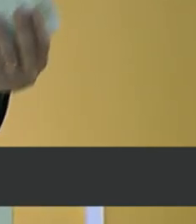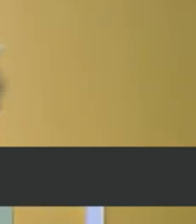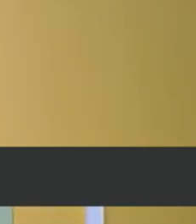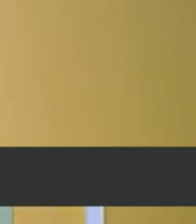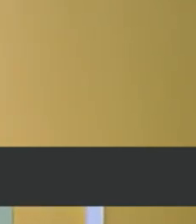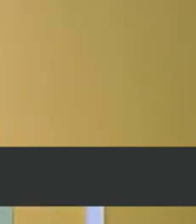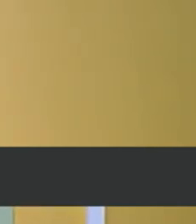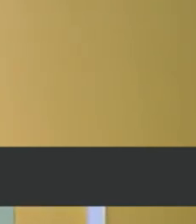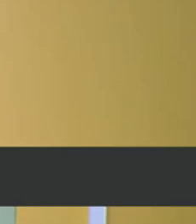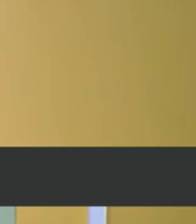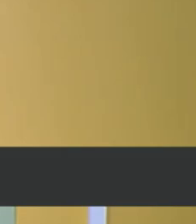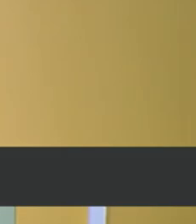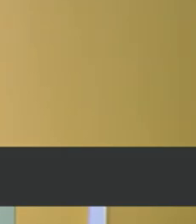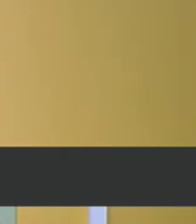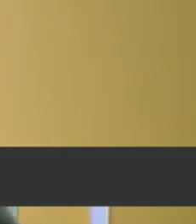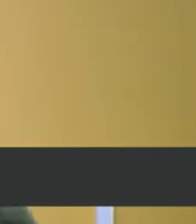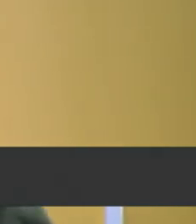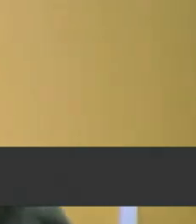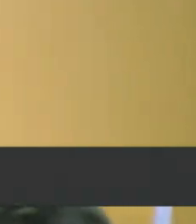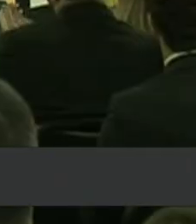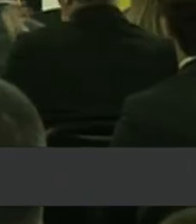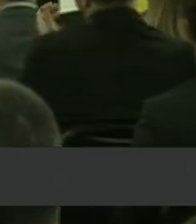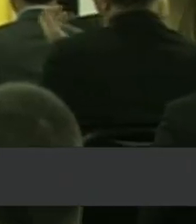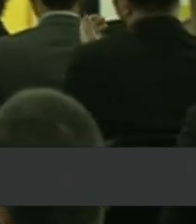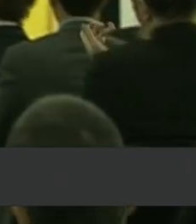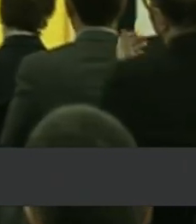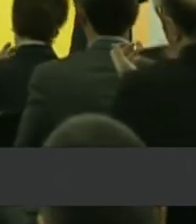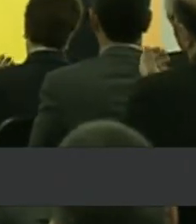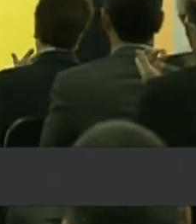todos nós nesse novo Plano Safra. Muito obrigado.